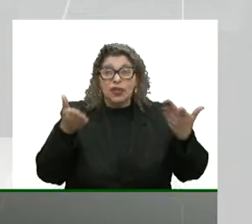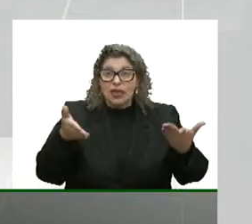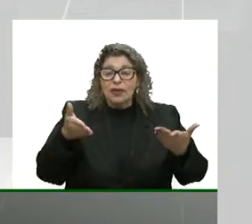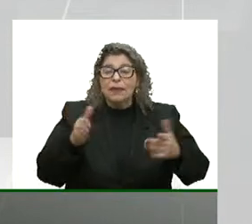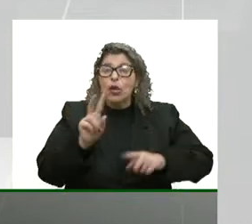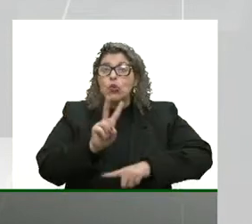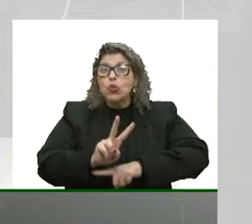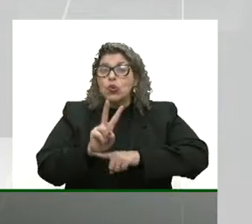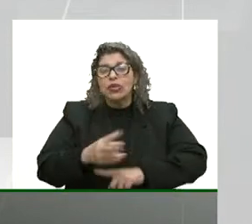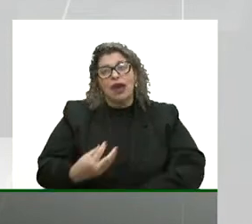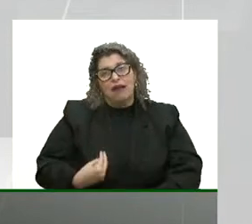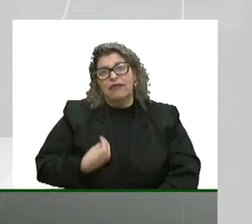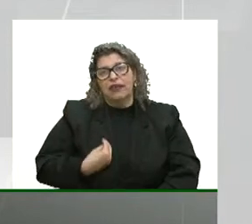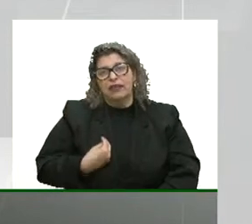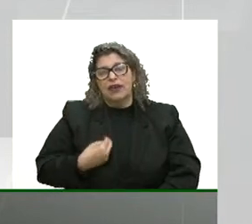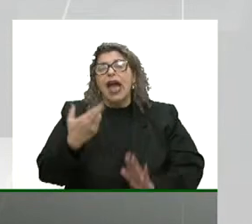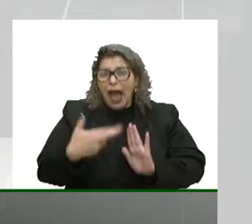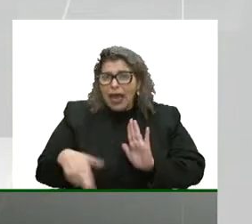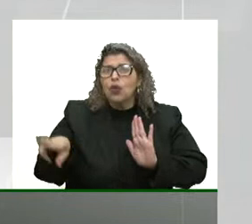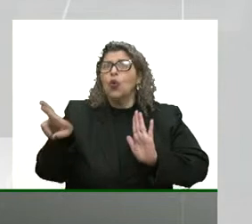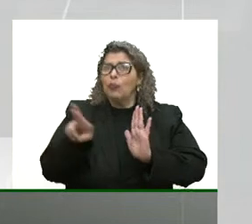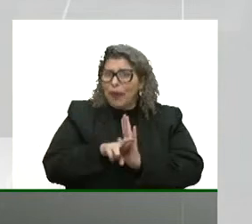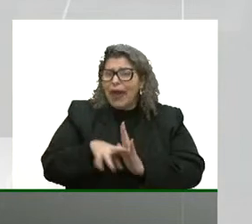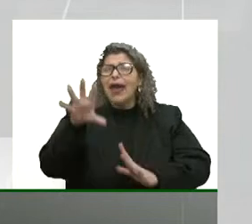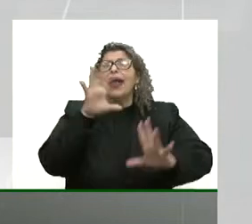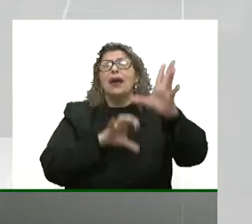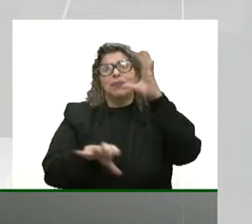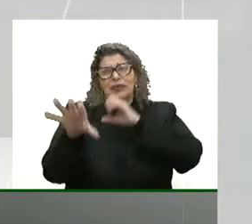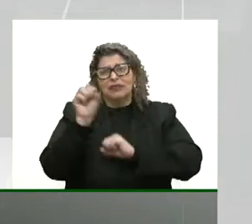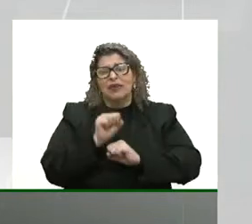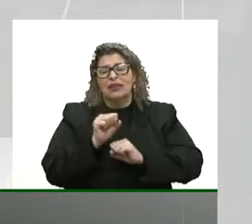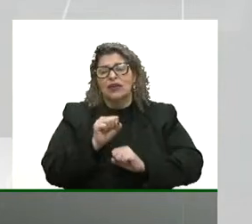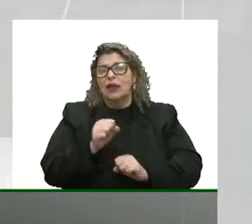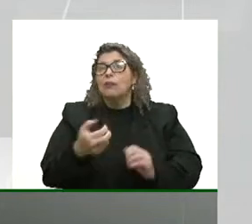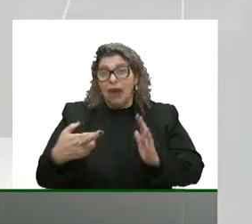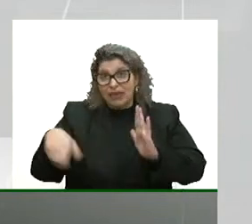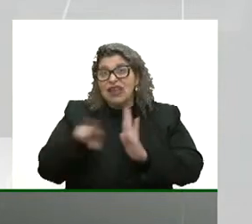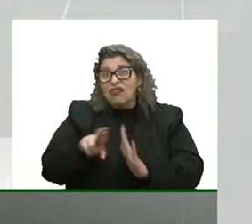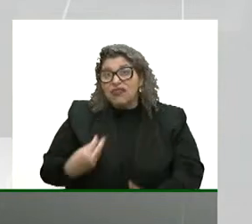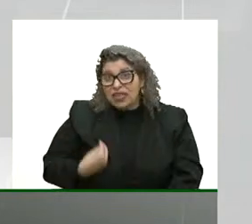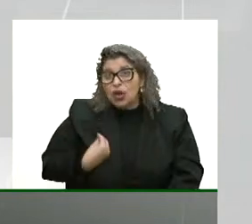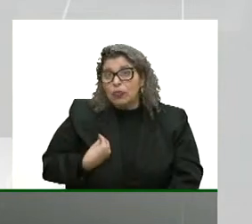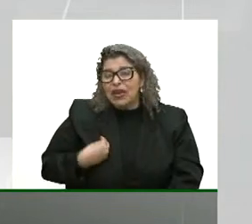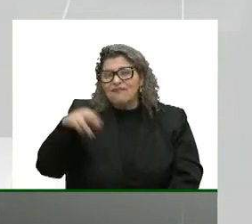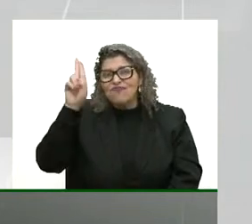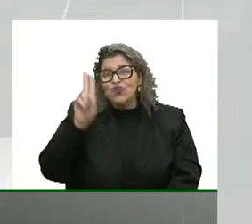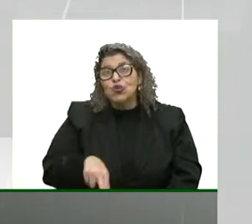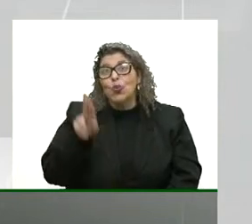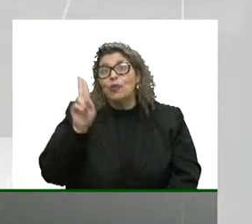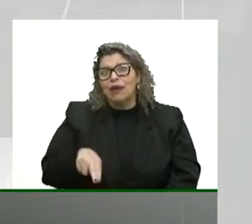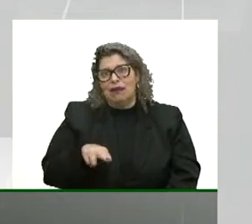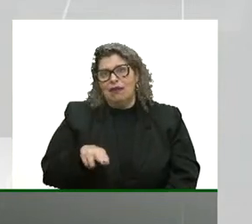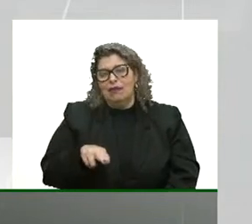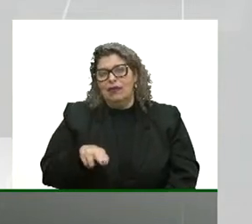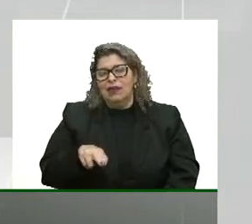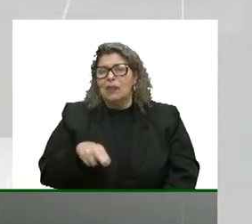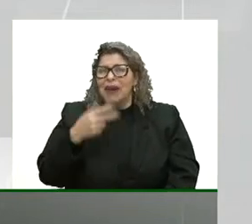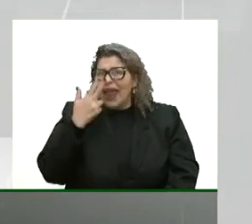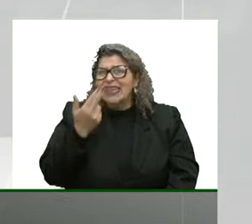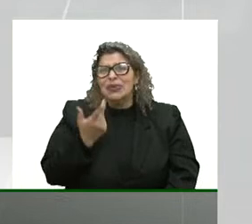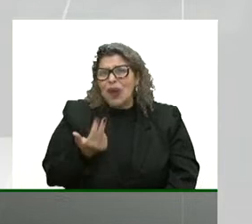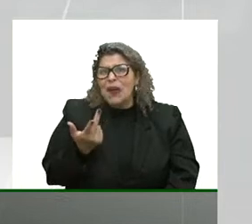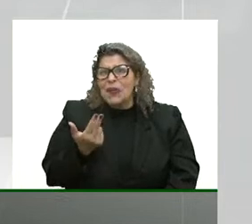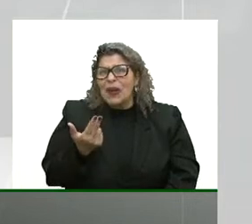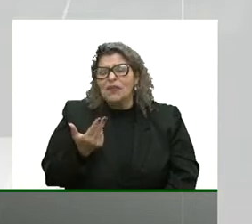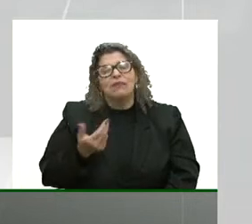gente recupera ano letivo, a gente recupera a aprendizagem, a gente não recupera a vida. Isso parece um senso comum, uma frase batida, mas ela é